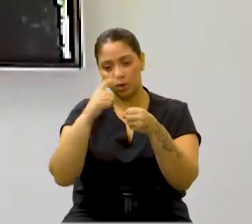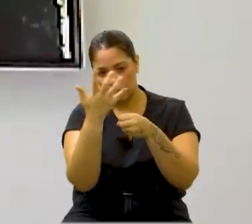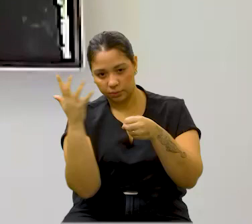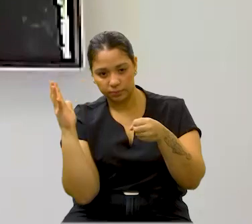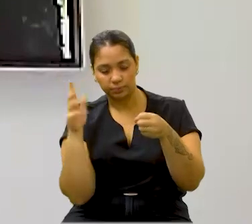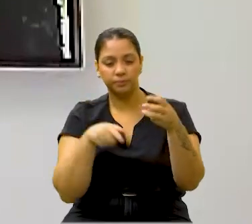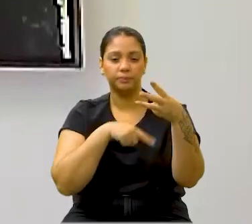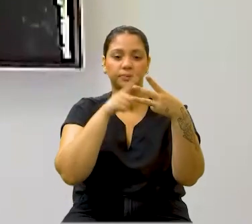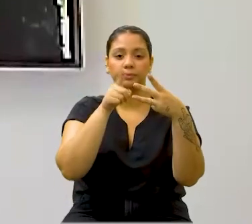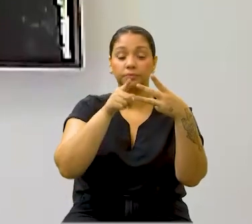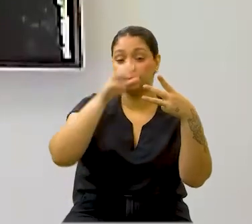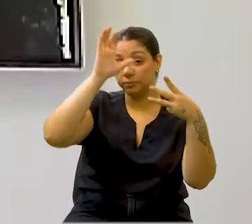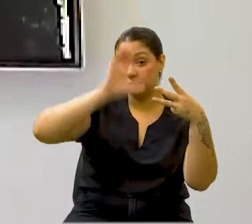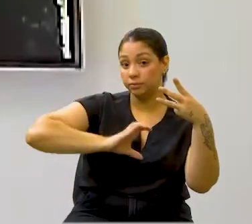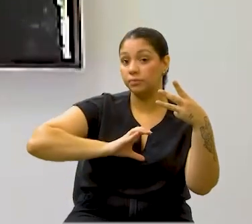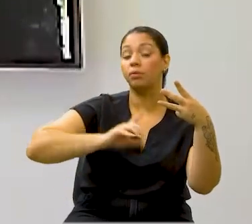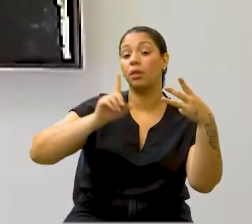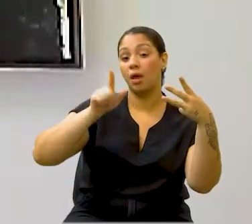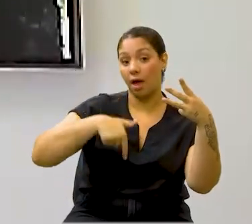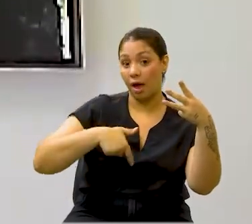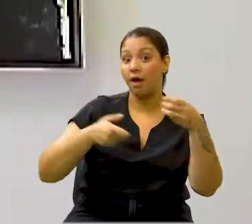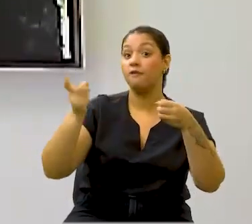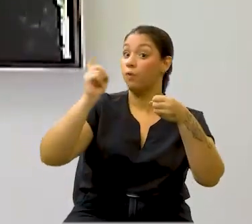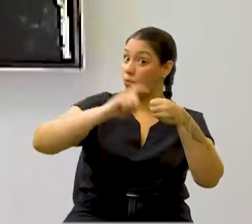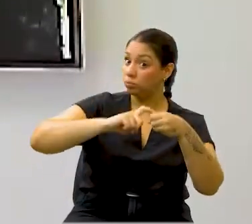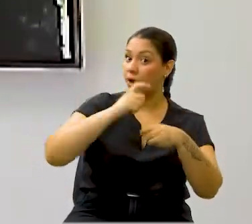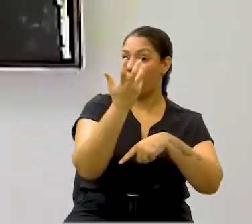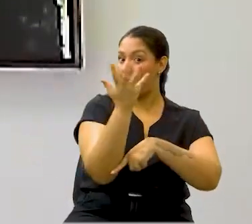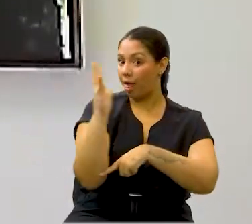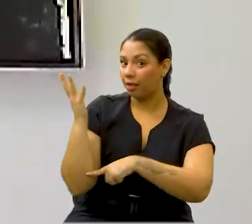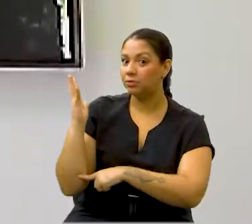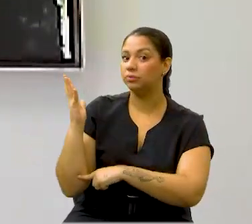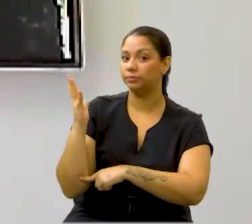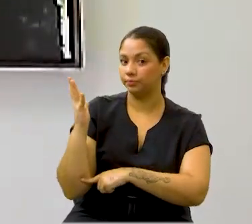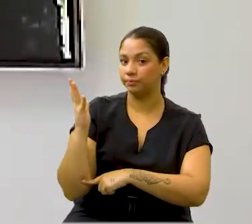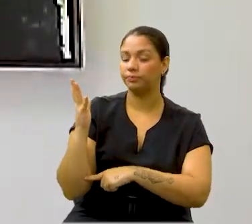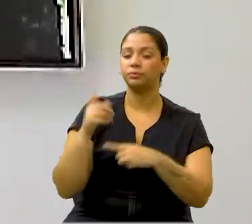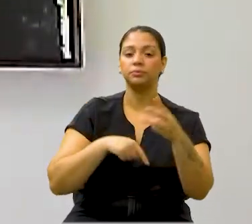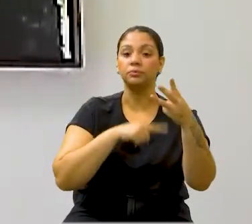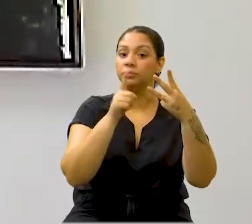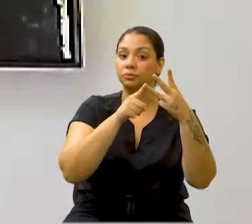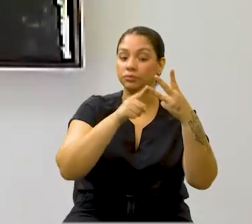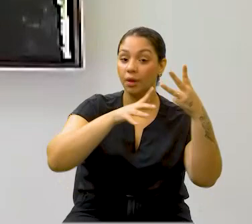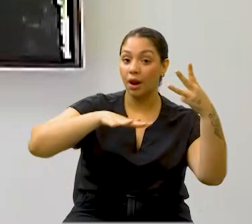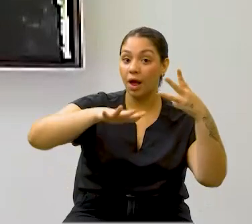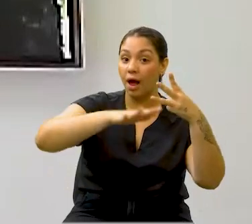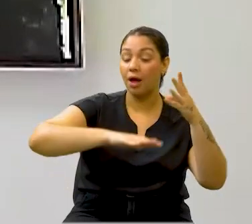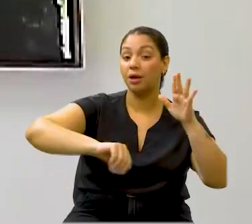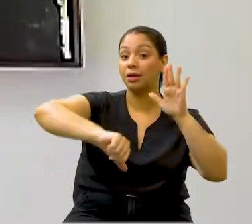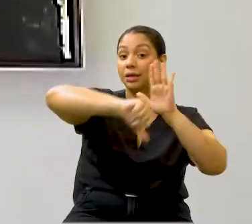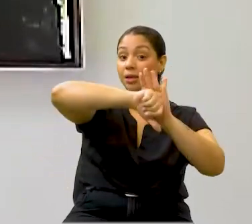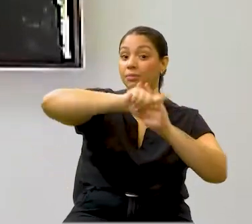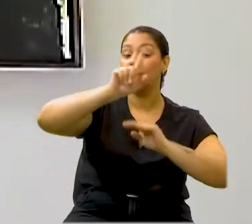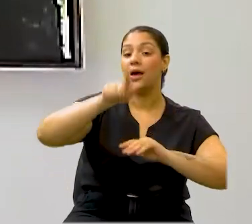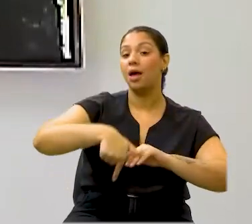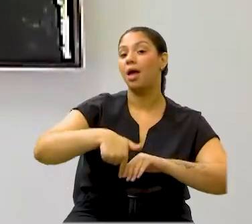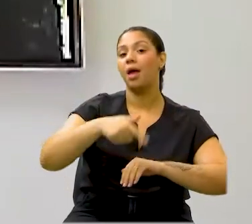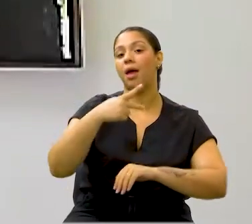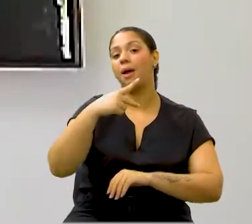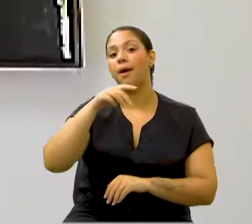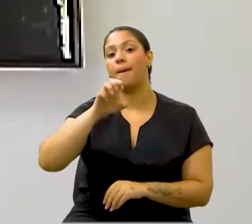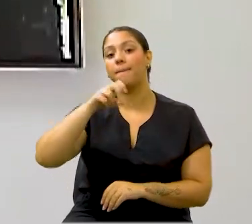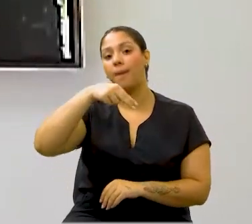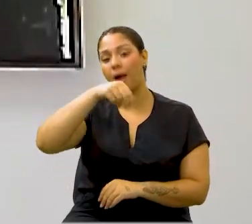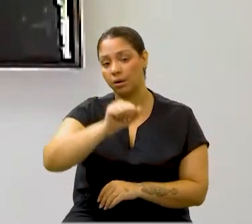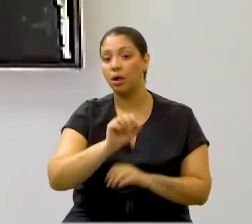recuperação. Na área civil, é sim a recuperação do dano causado, e daí na esfera criminal é mais a pena